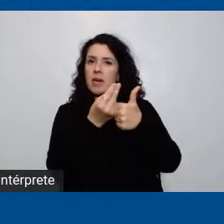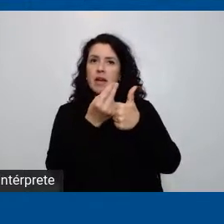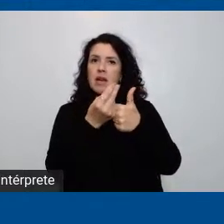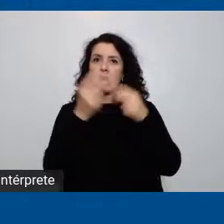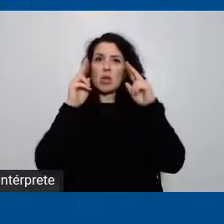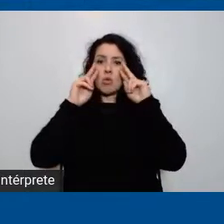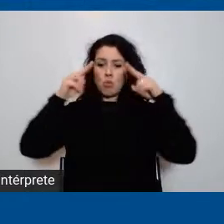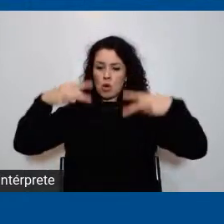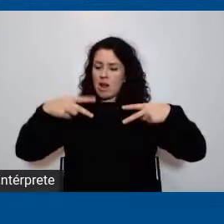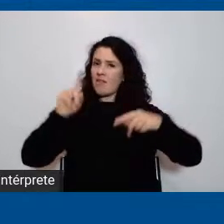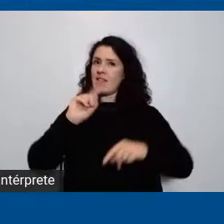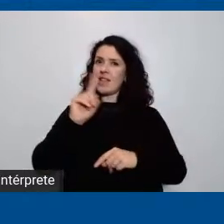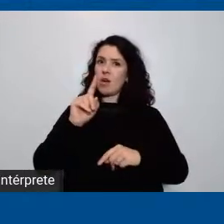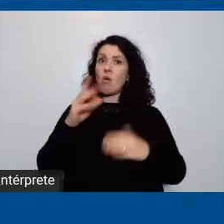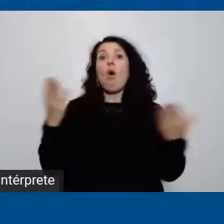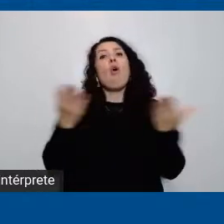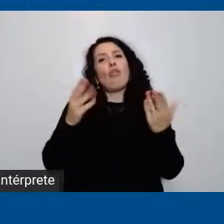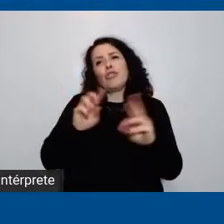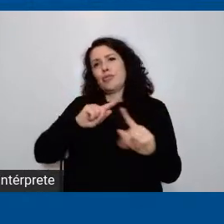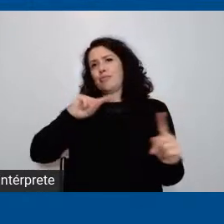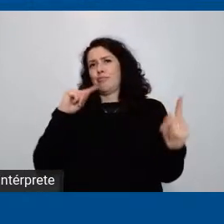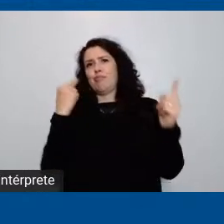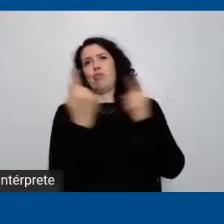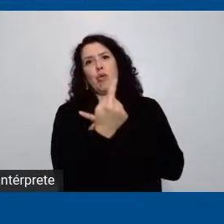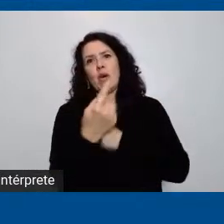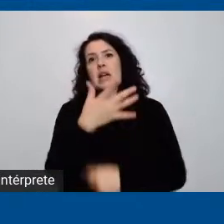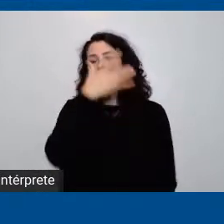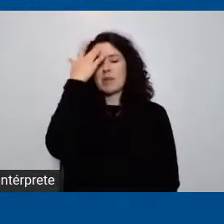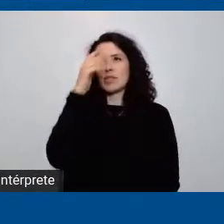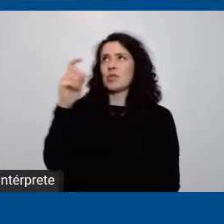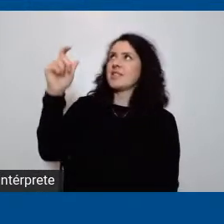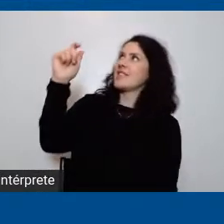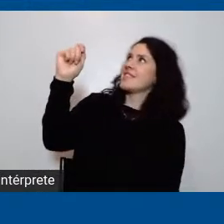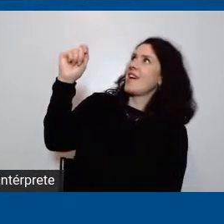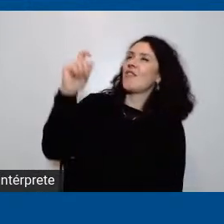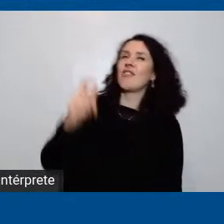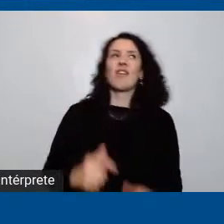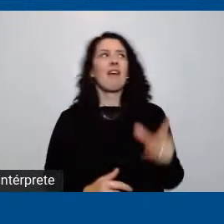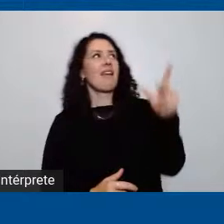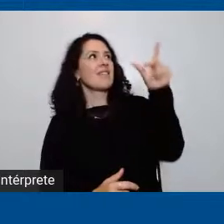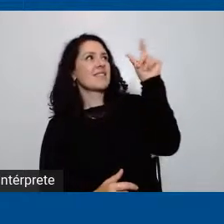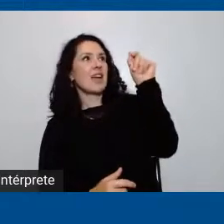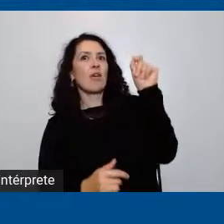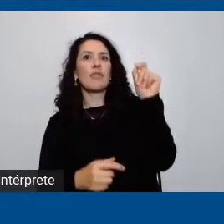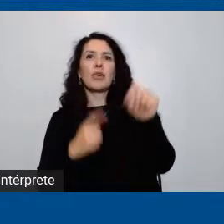pessoas ficam olhando para si mesmo o tempo inteiro, já está na hora até de parar, né?